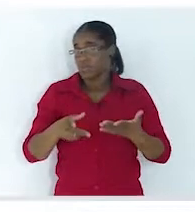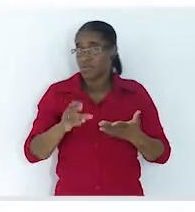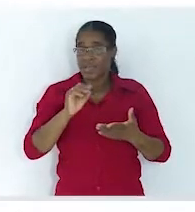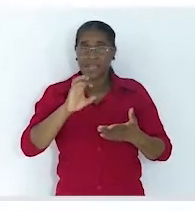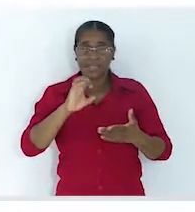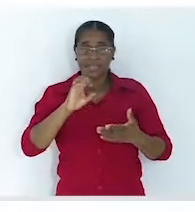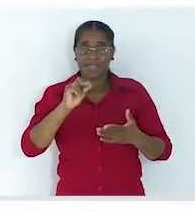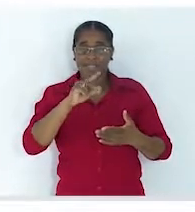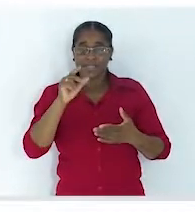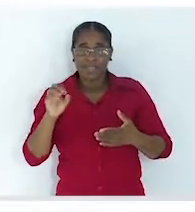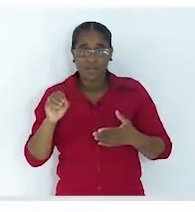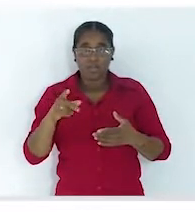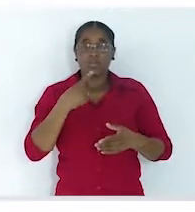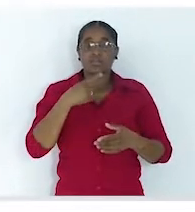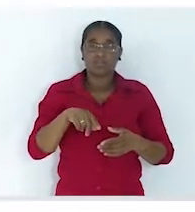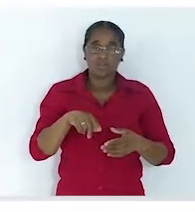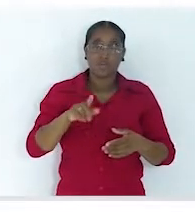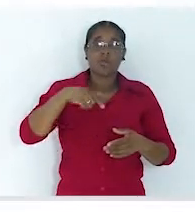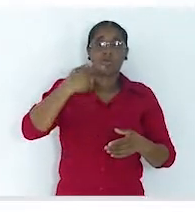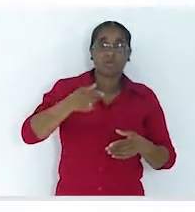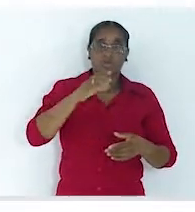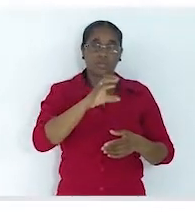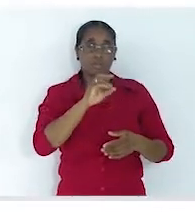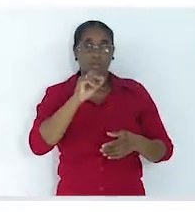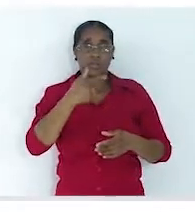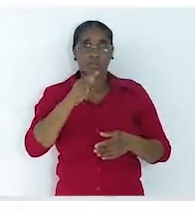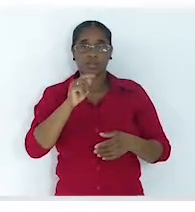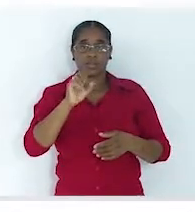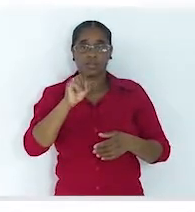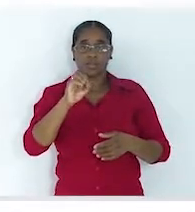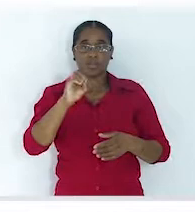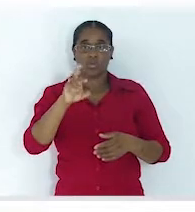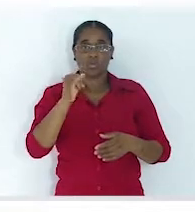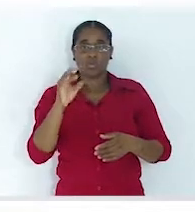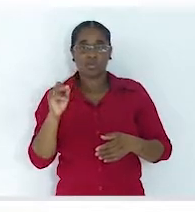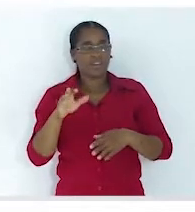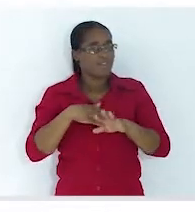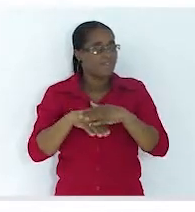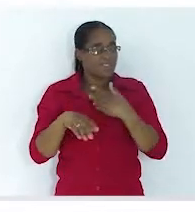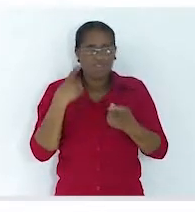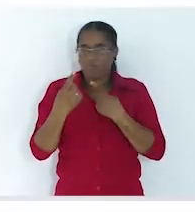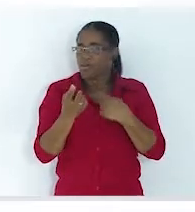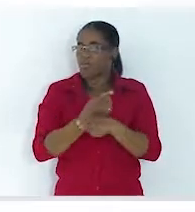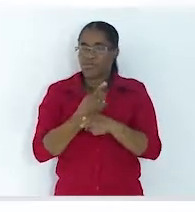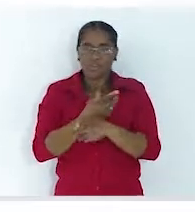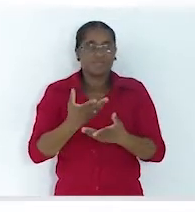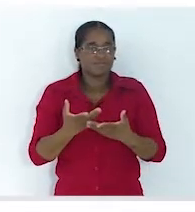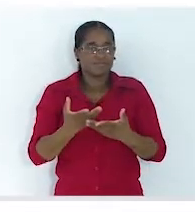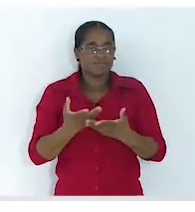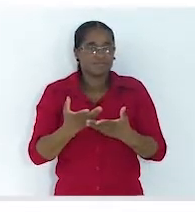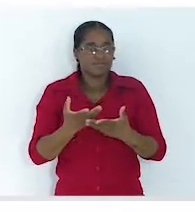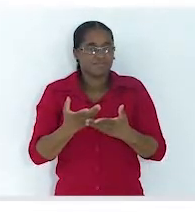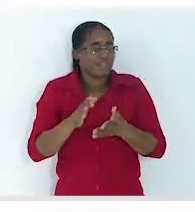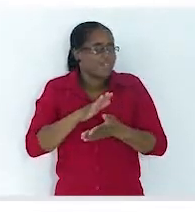categoria. Ok? Faz alguma coisa sem agir, sem fazer nada? Claro que não.